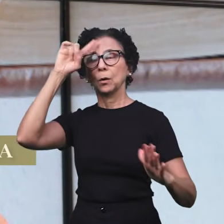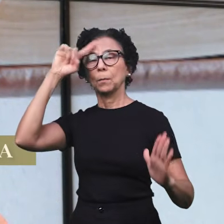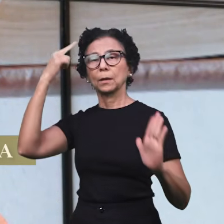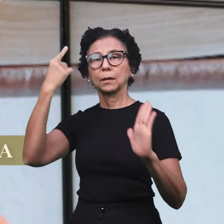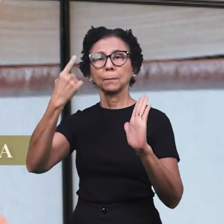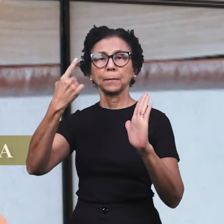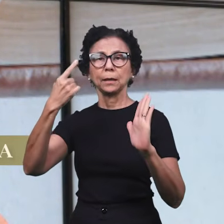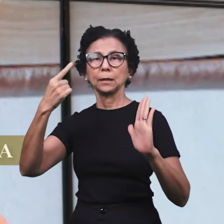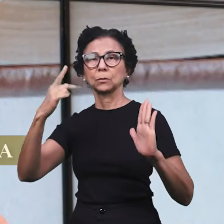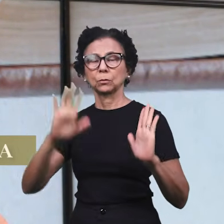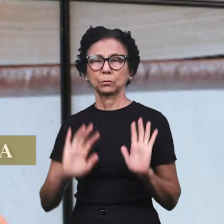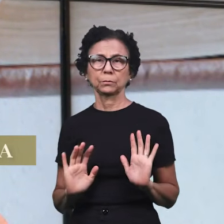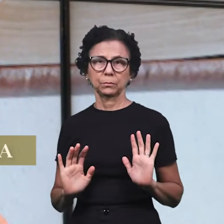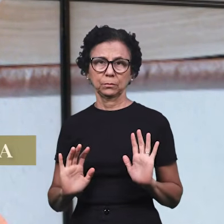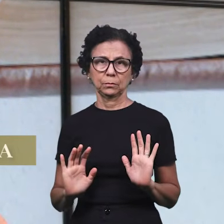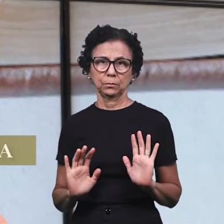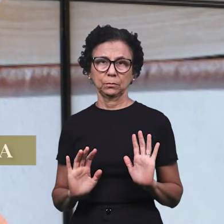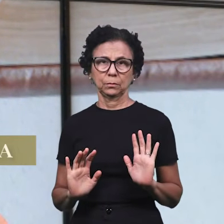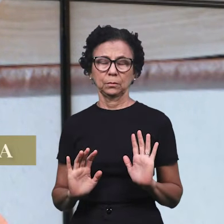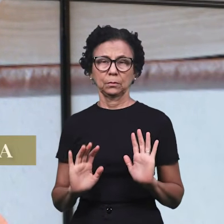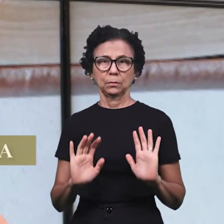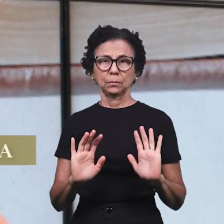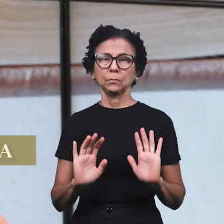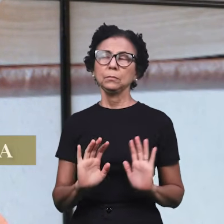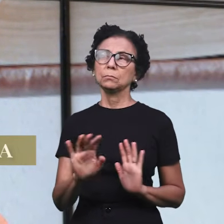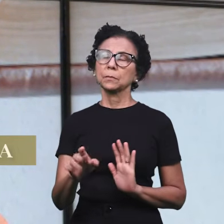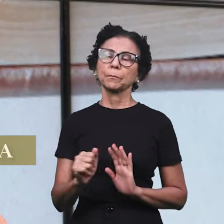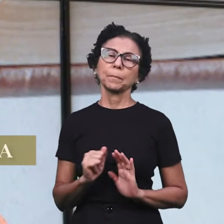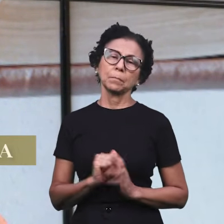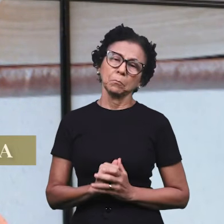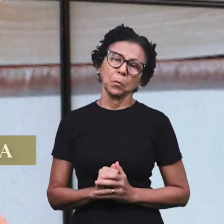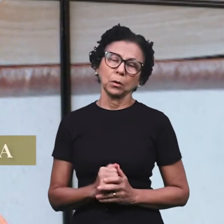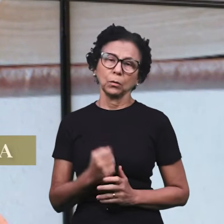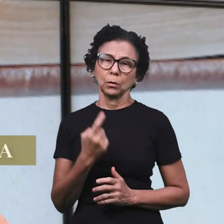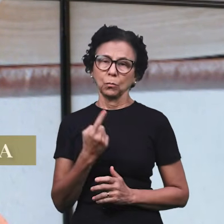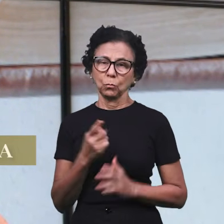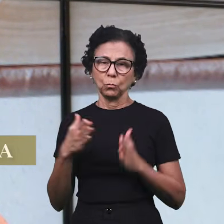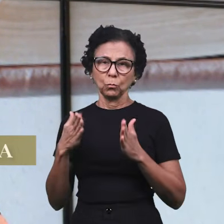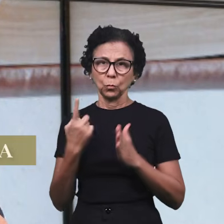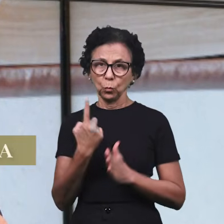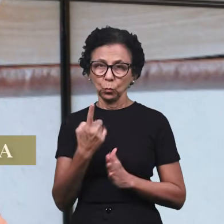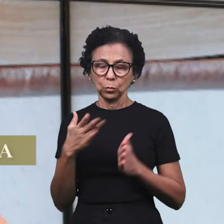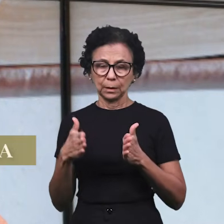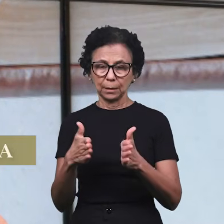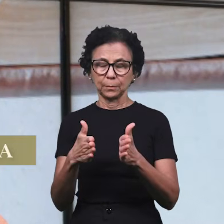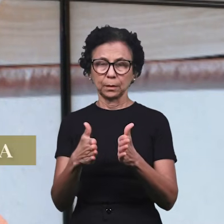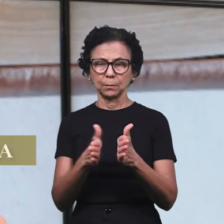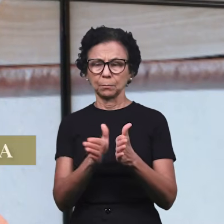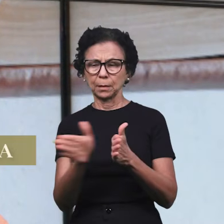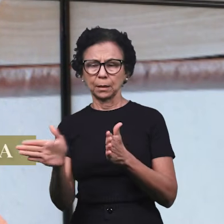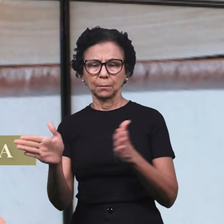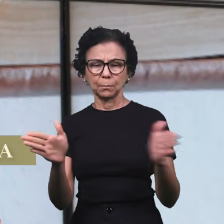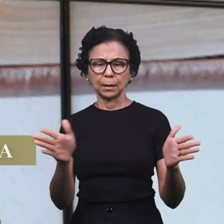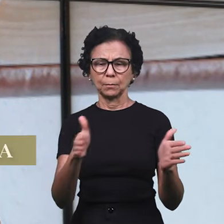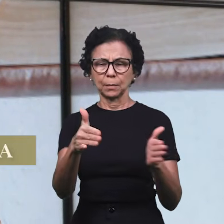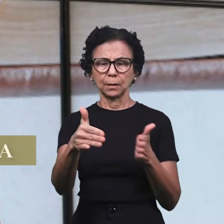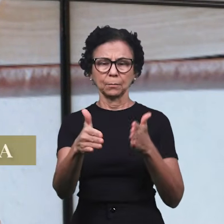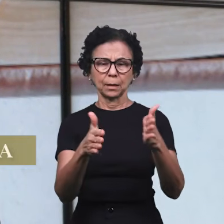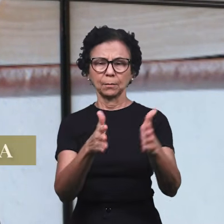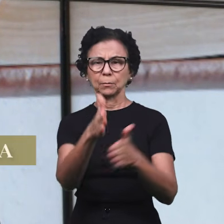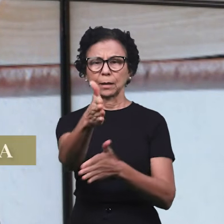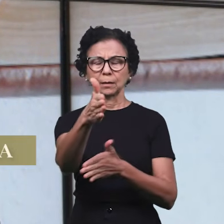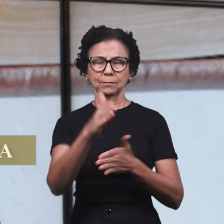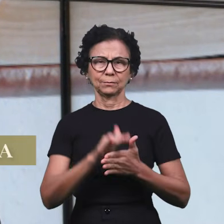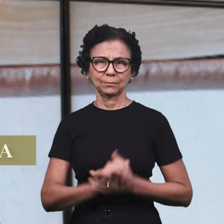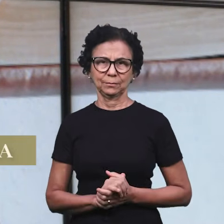só. Jesus é o caminho. Glória a Jesus. Então, esse caminho que nós pegamos para essa felicidade, essa